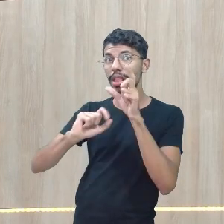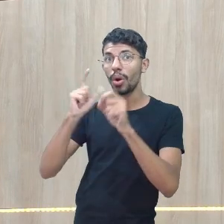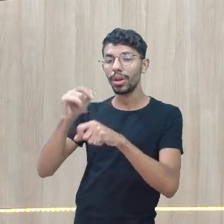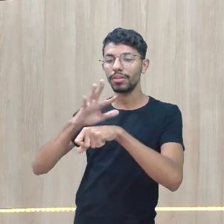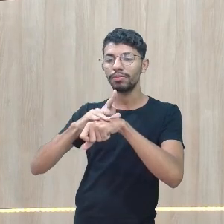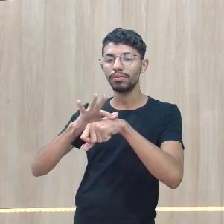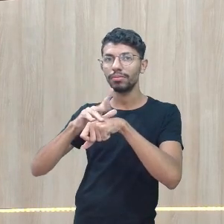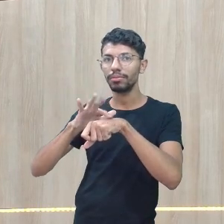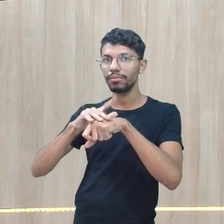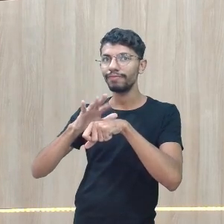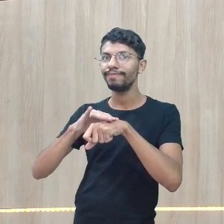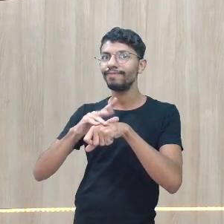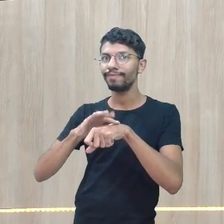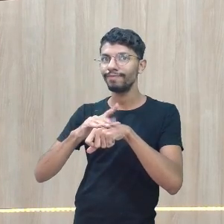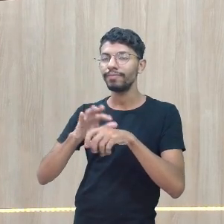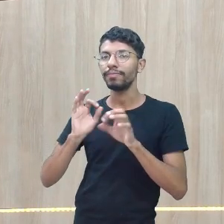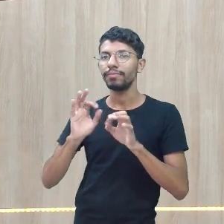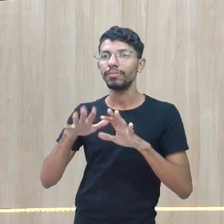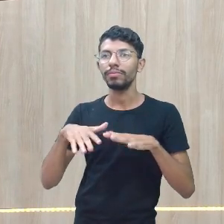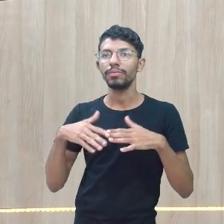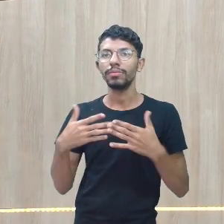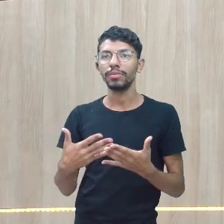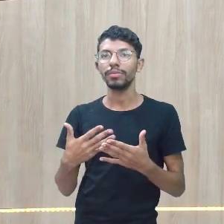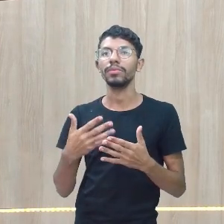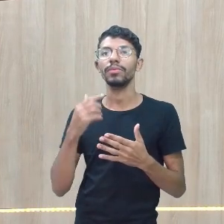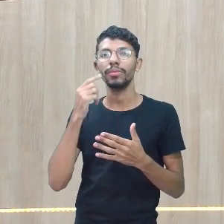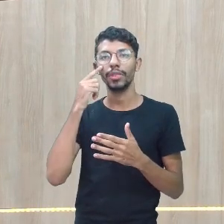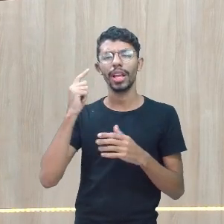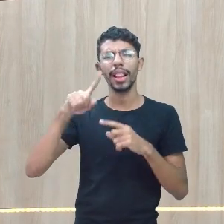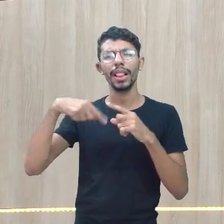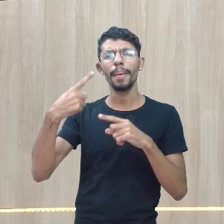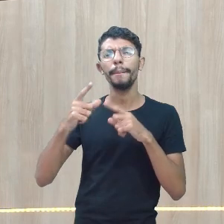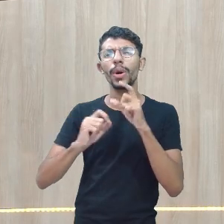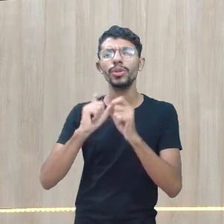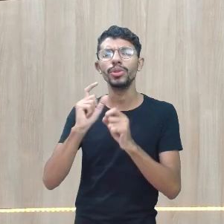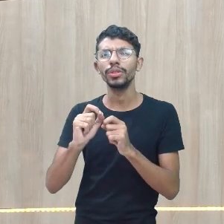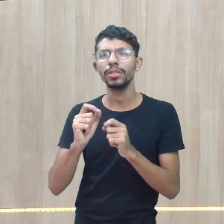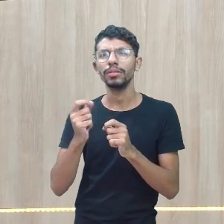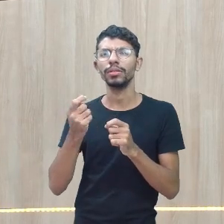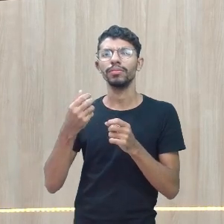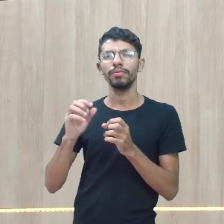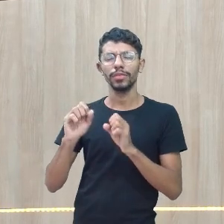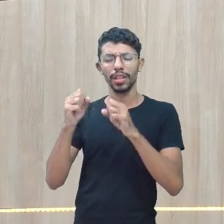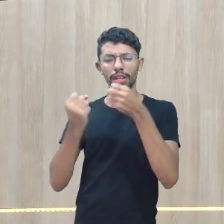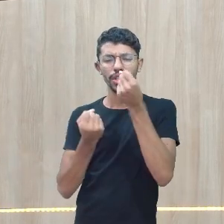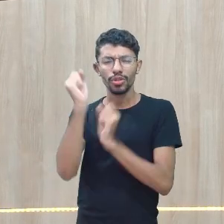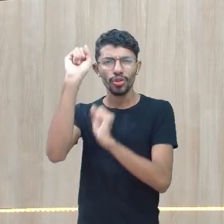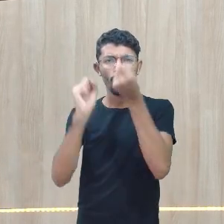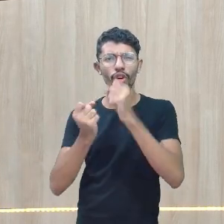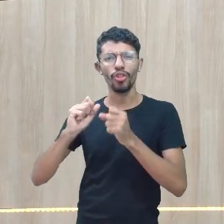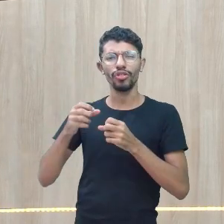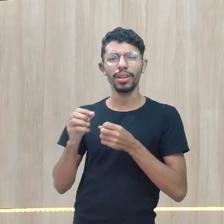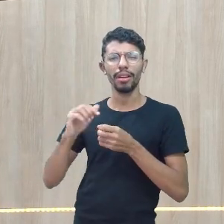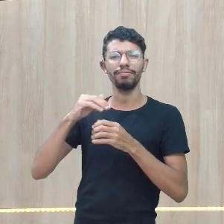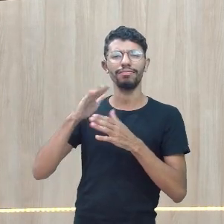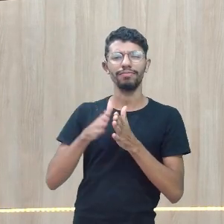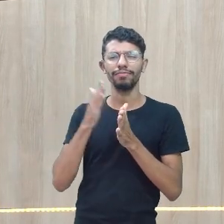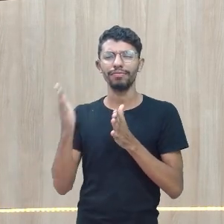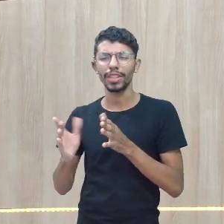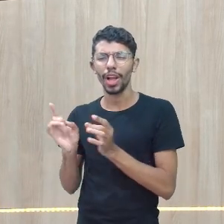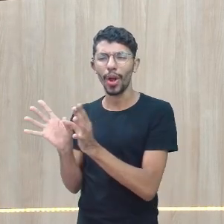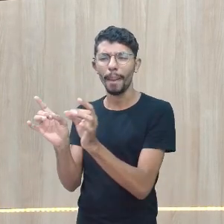doenças, né? E aí a questão, depois da industrialização, chega no comércio, nos mercadinhos, nos grandes